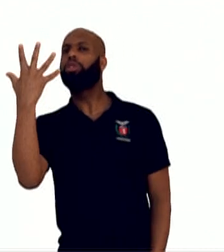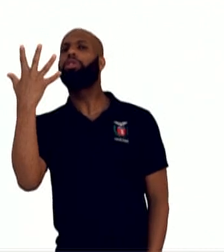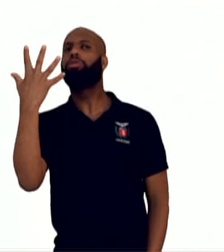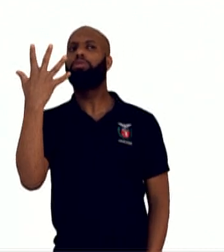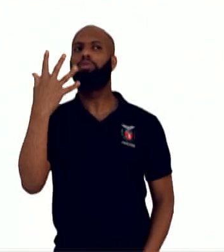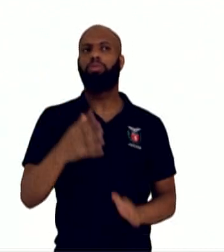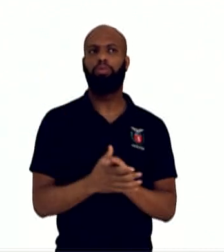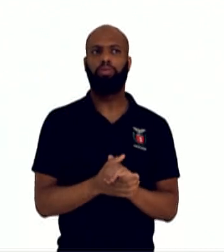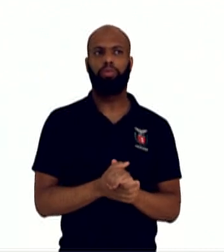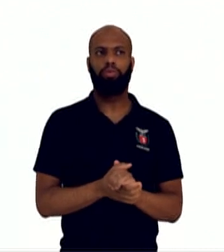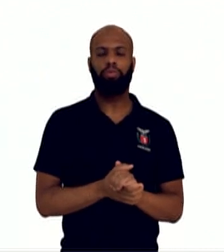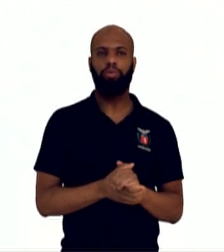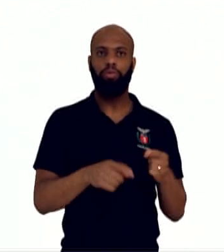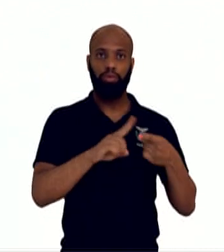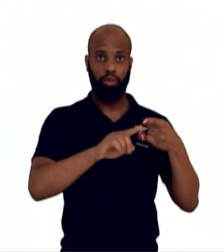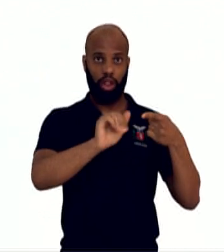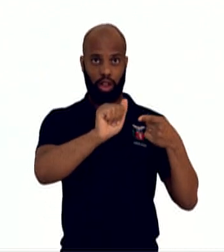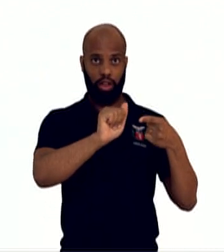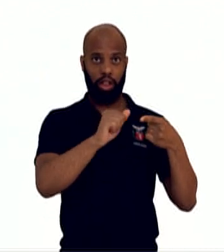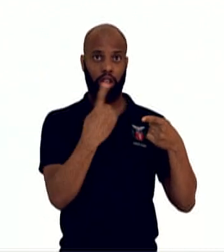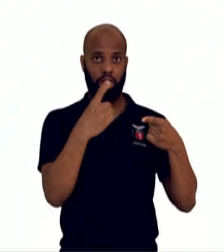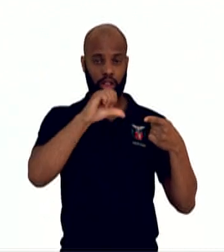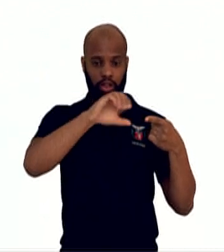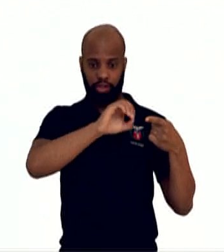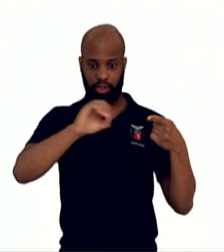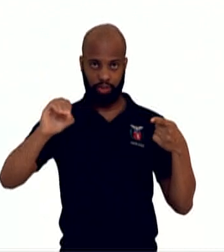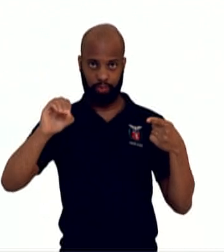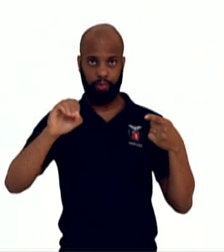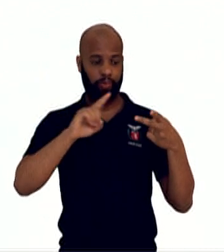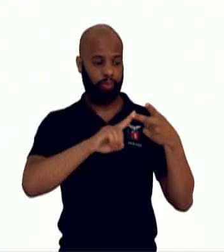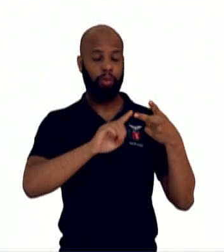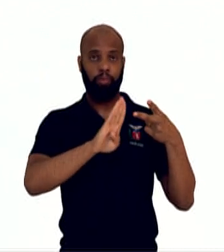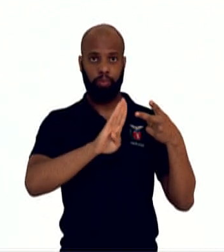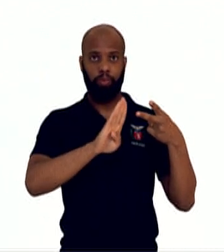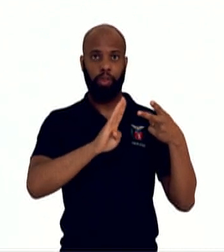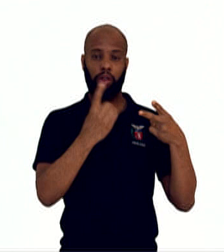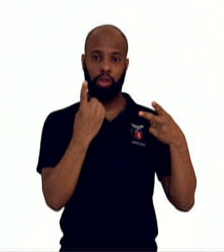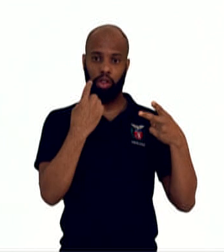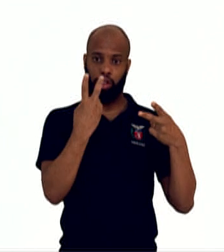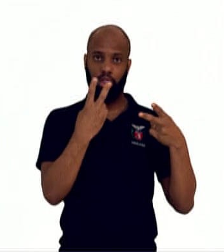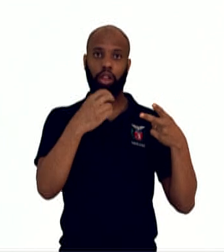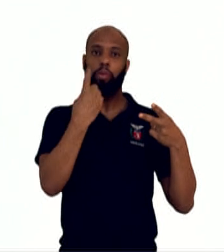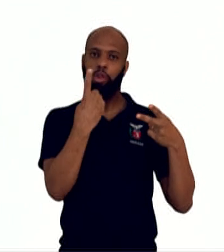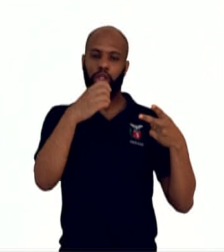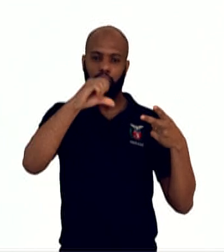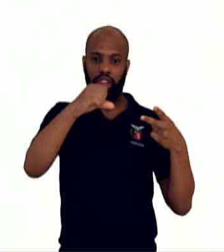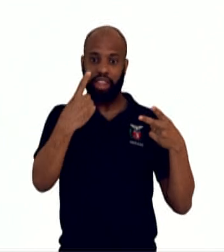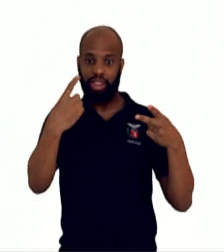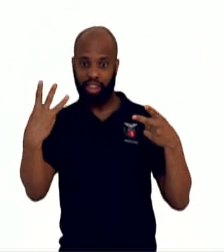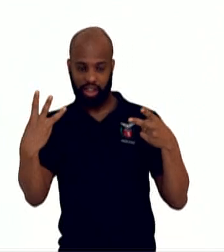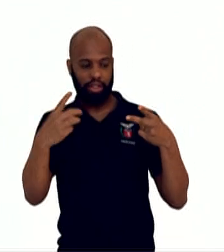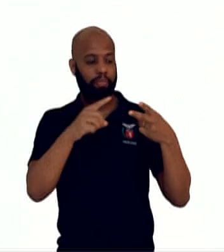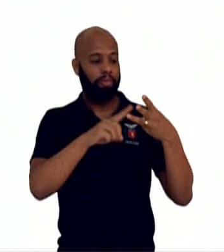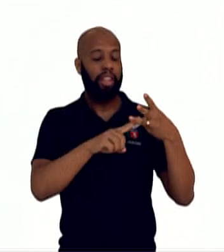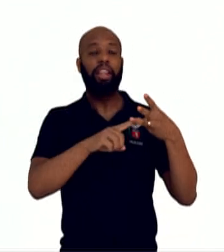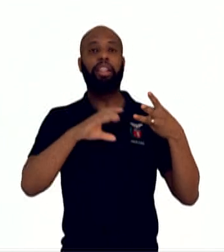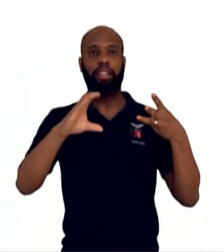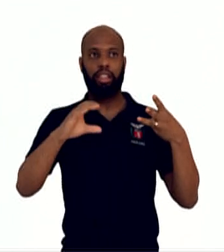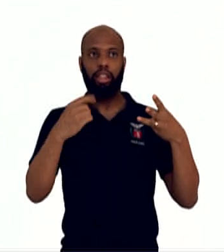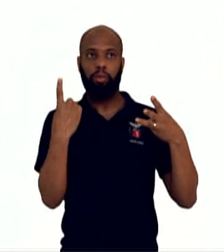aconteceu? A. 1900. B. 1913.